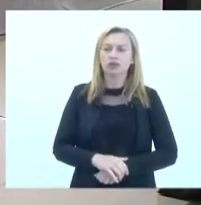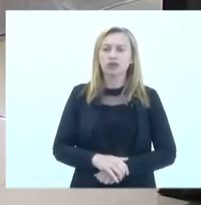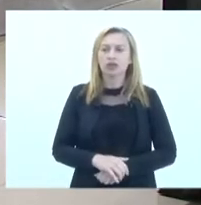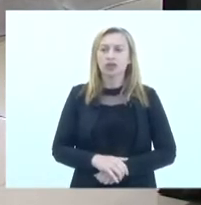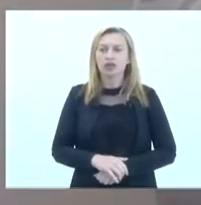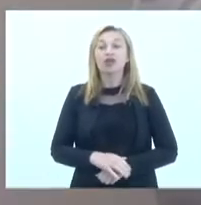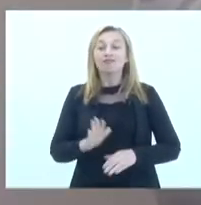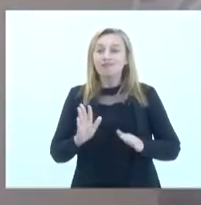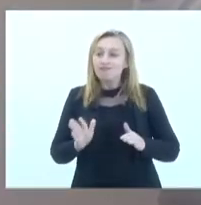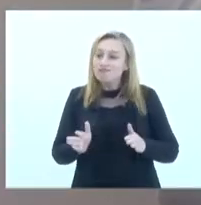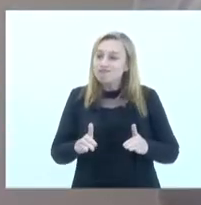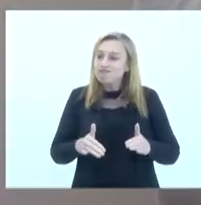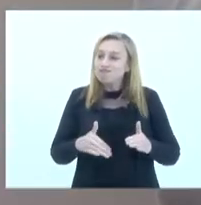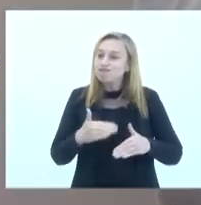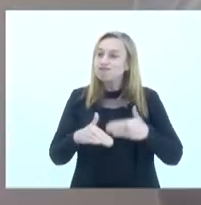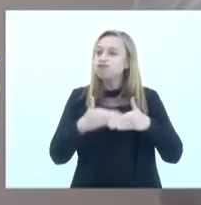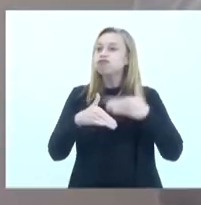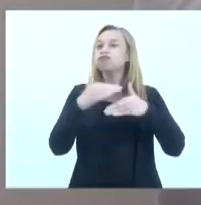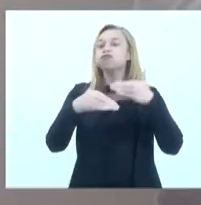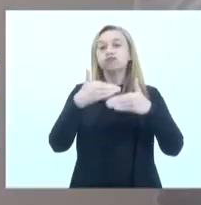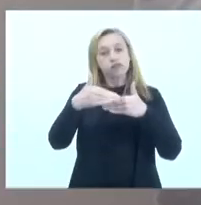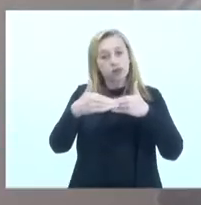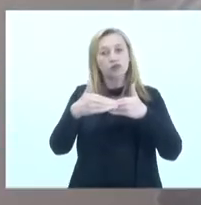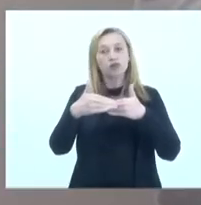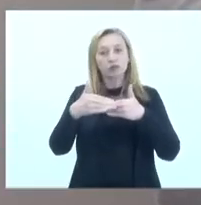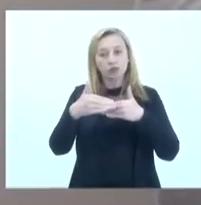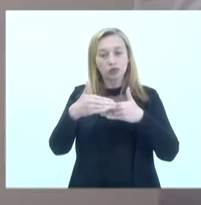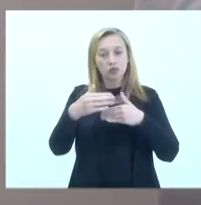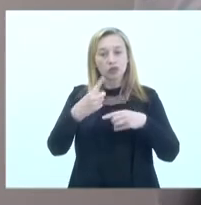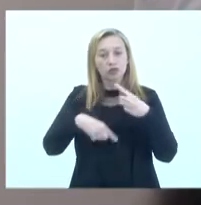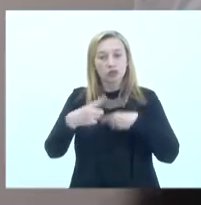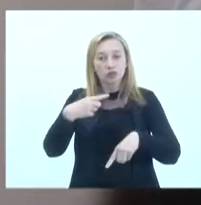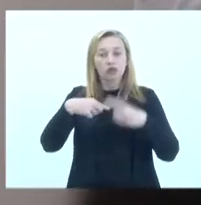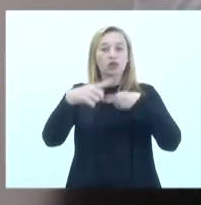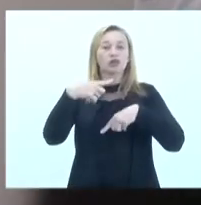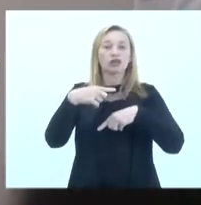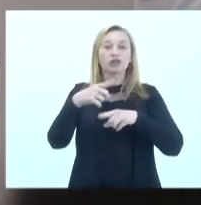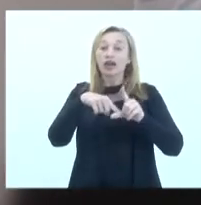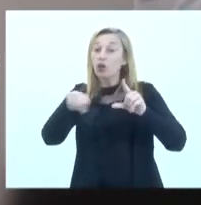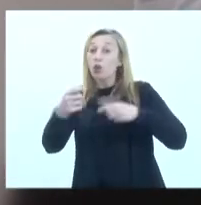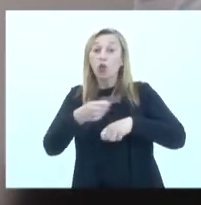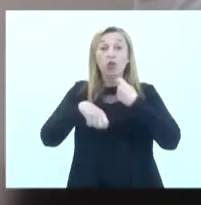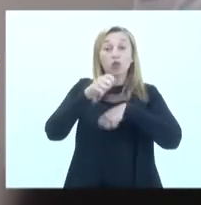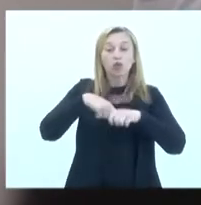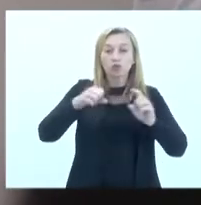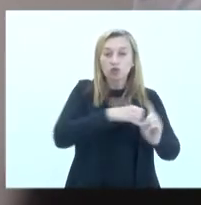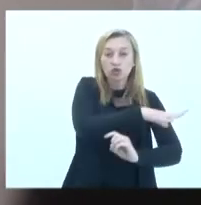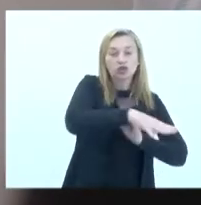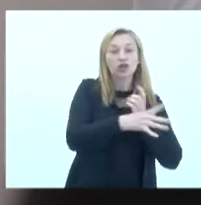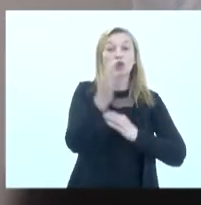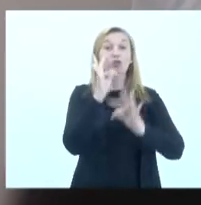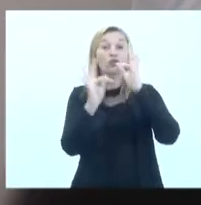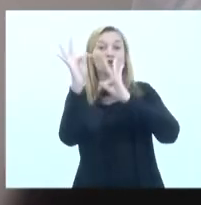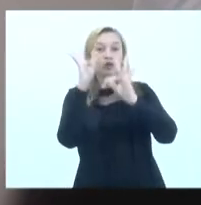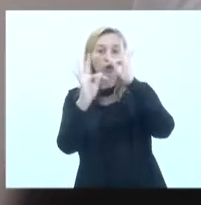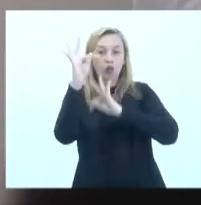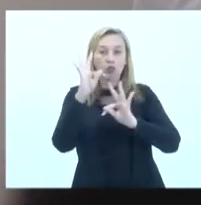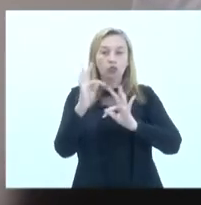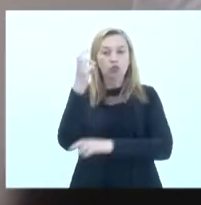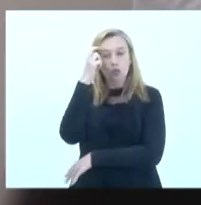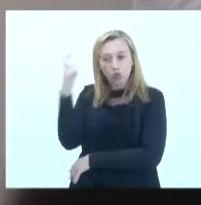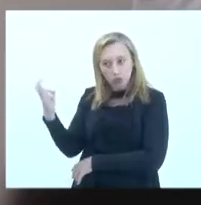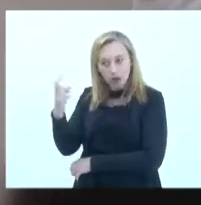de prosperidade e desenvolvimento econômico, social, tecnológico e